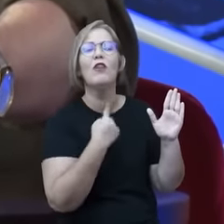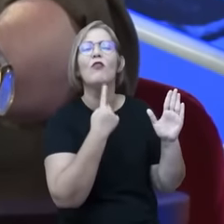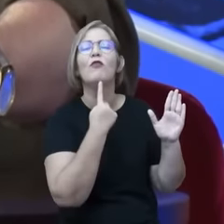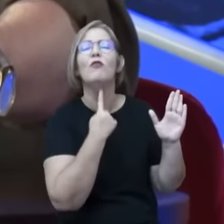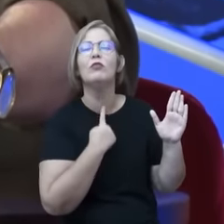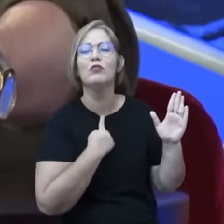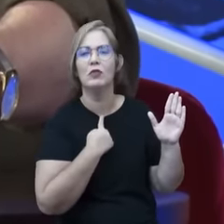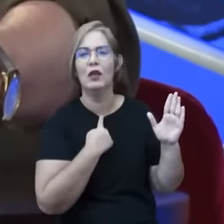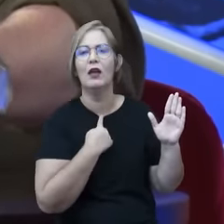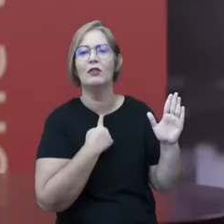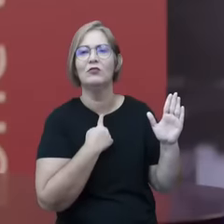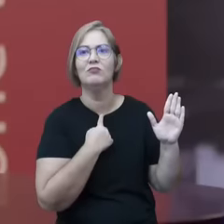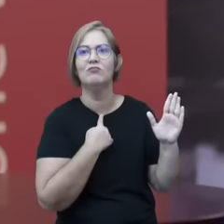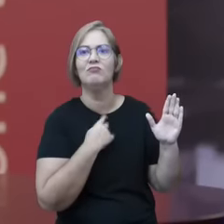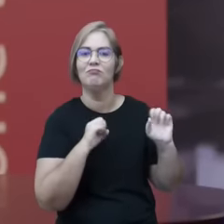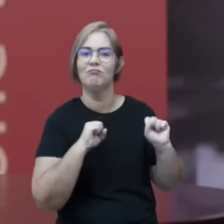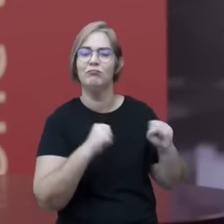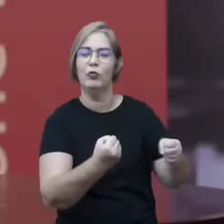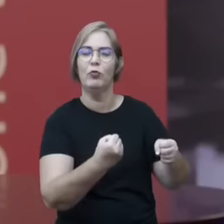e ir até o fim.